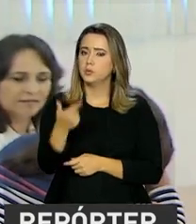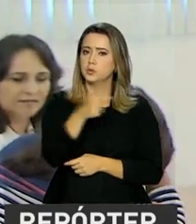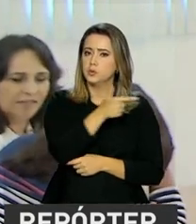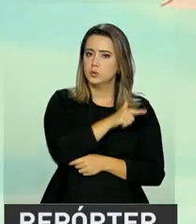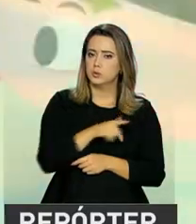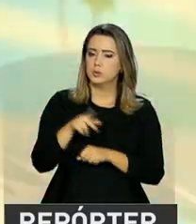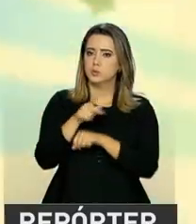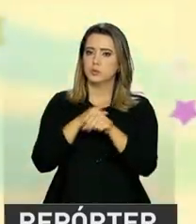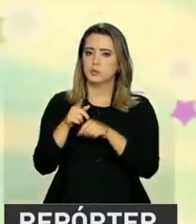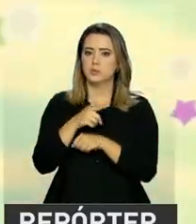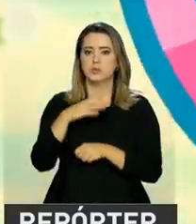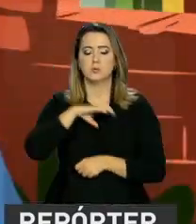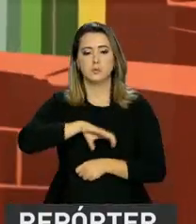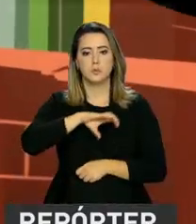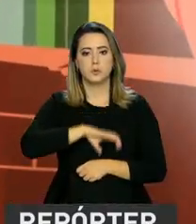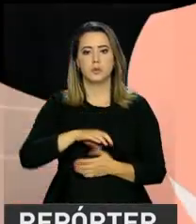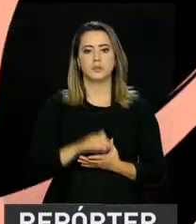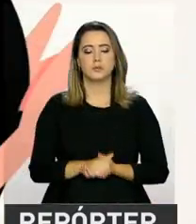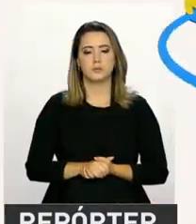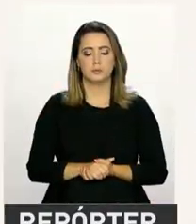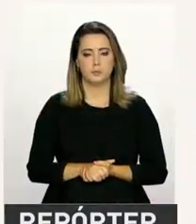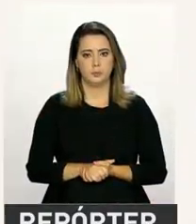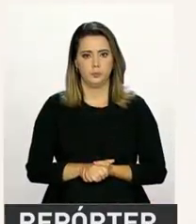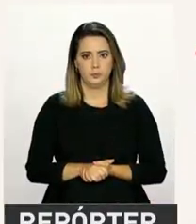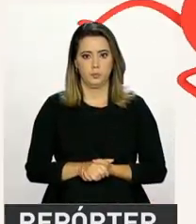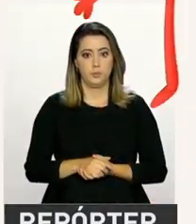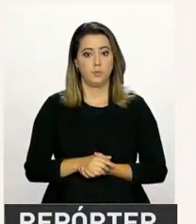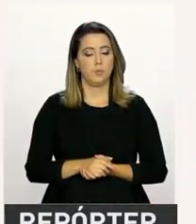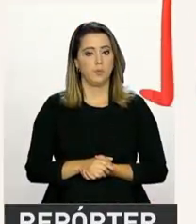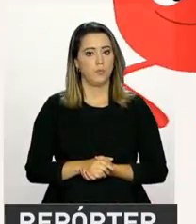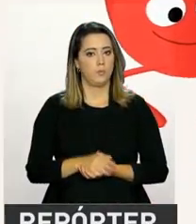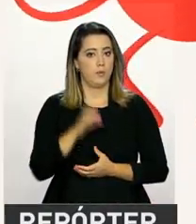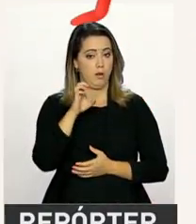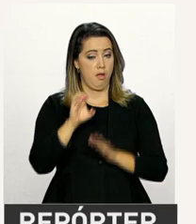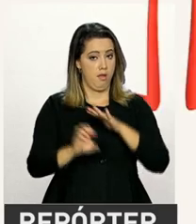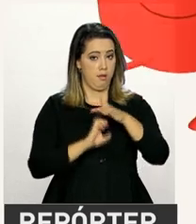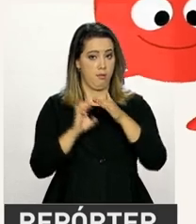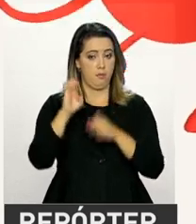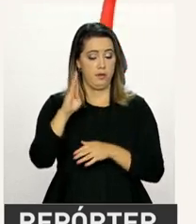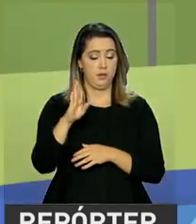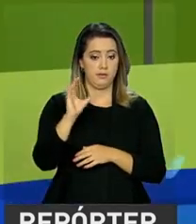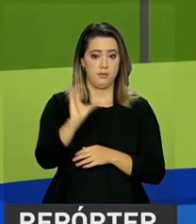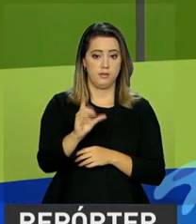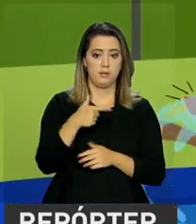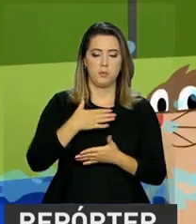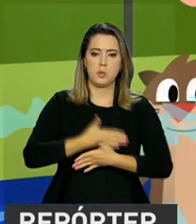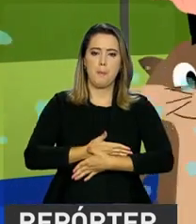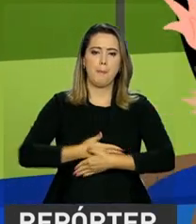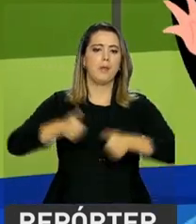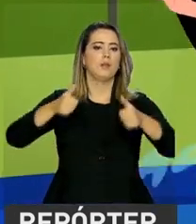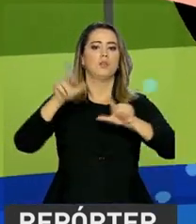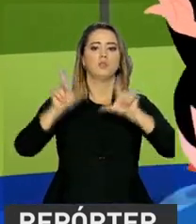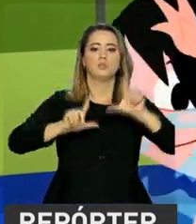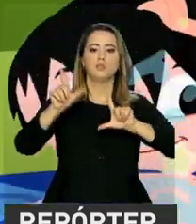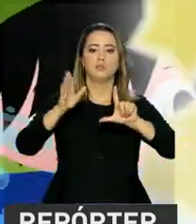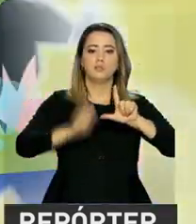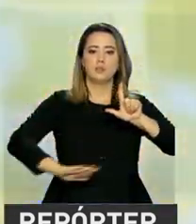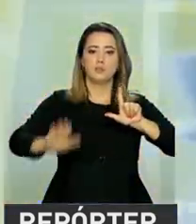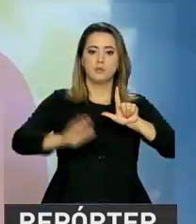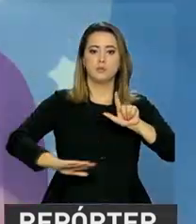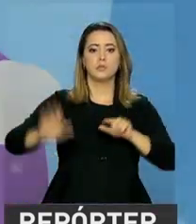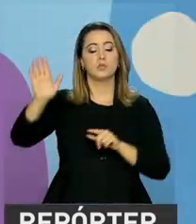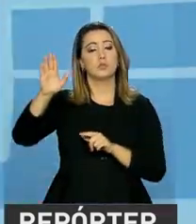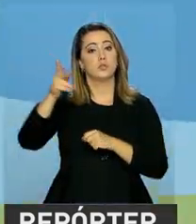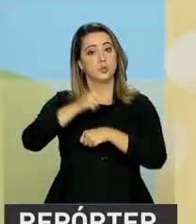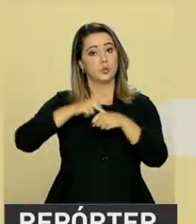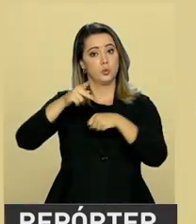portuguesa o filho da lua ibc produz a melhor televisão infantil do país e nós